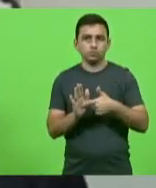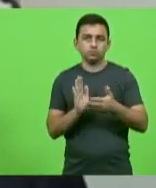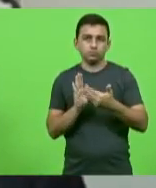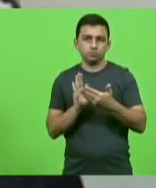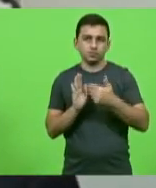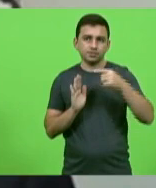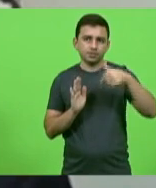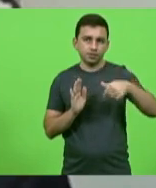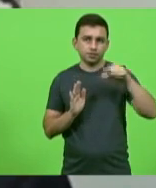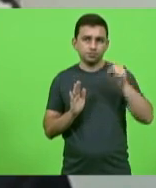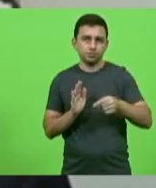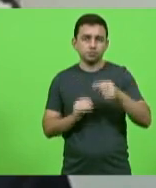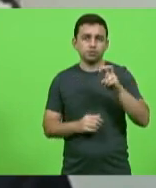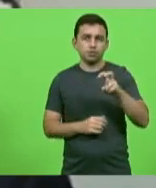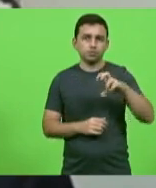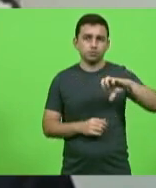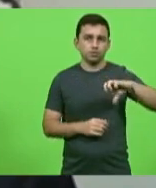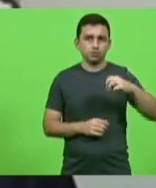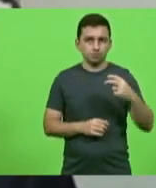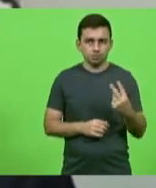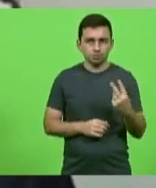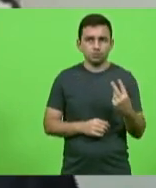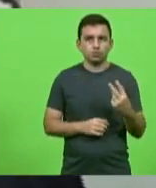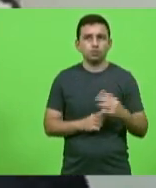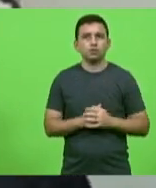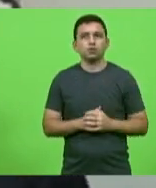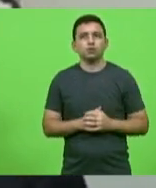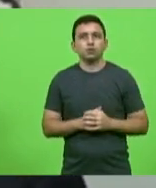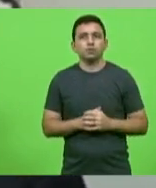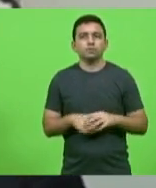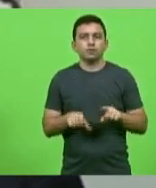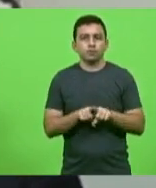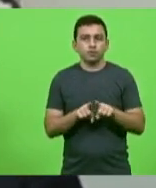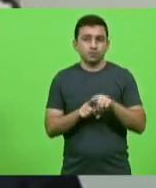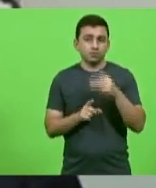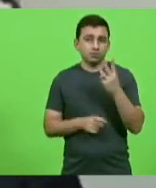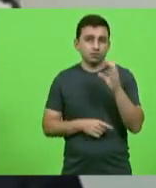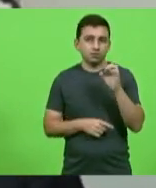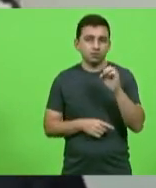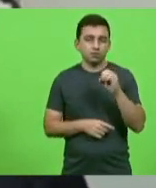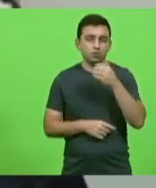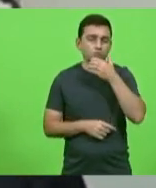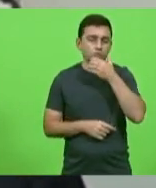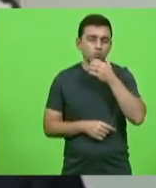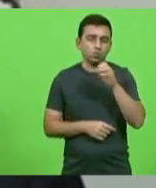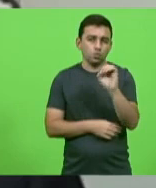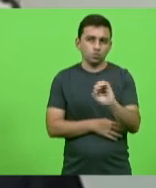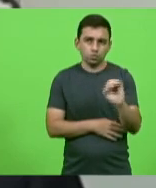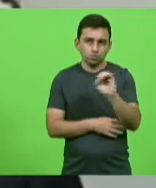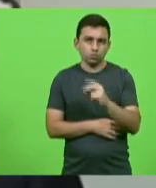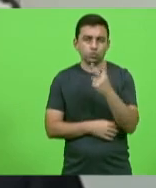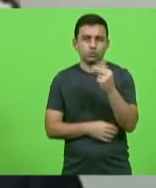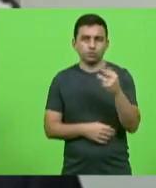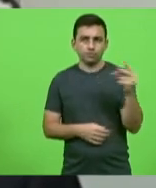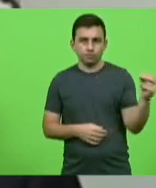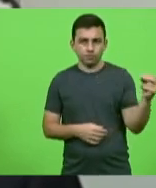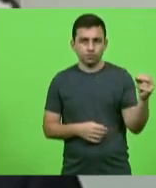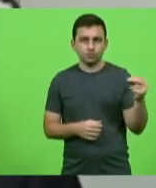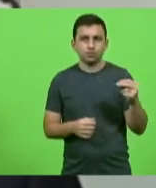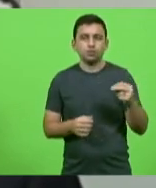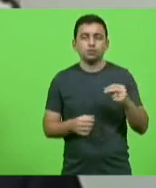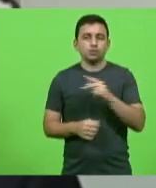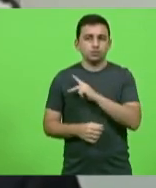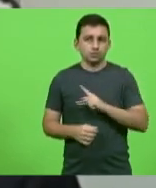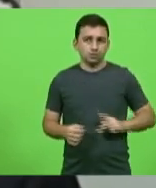folha 7592 e seguintes já em trinta de outubro de dois mil e vinte o presidente deste tribunal